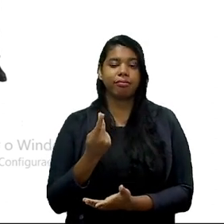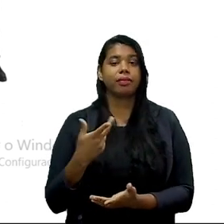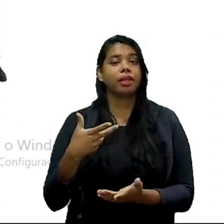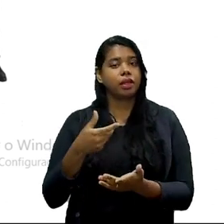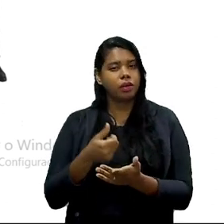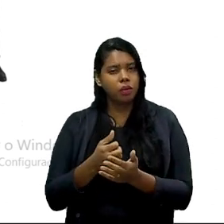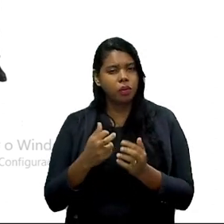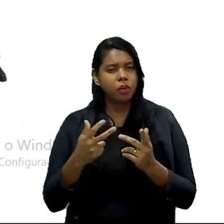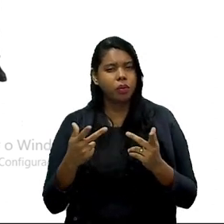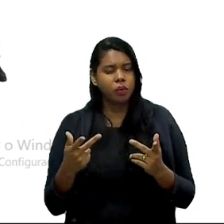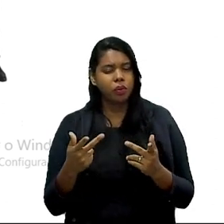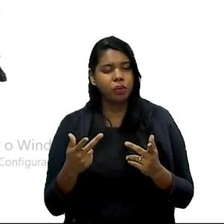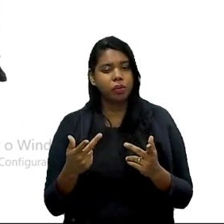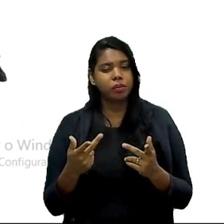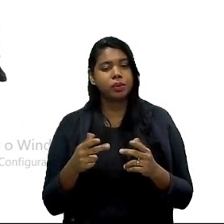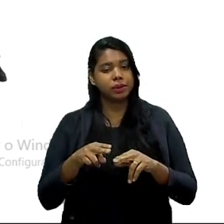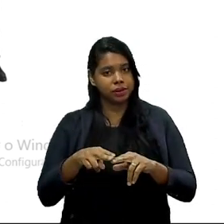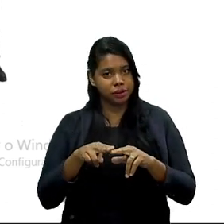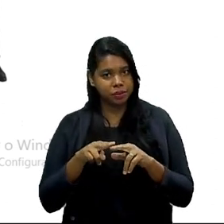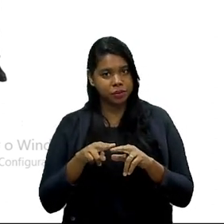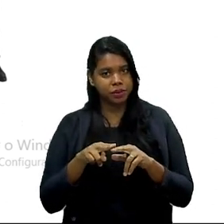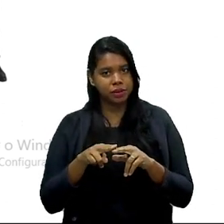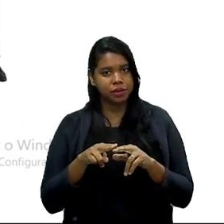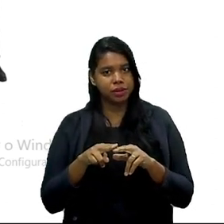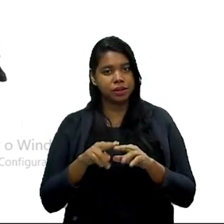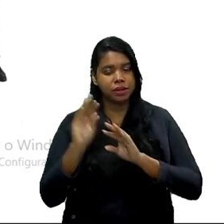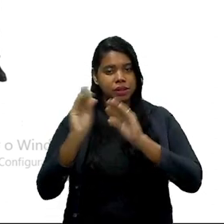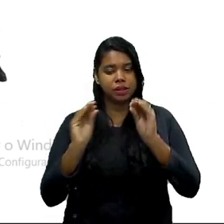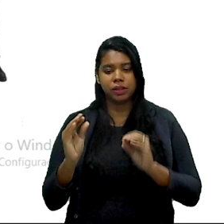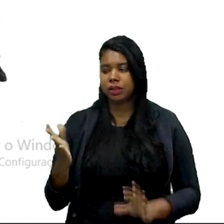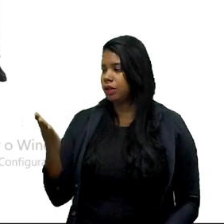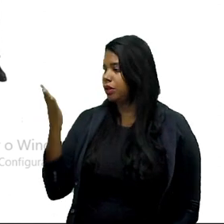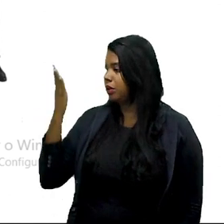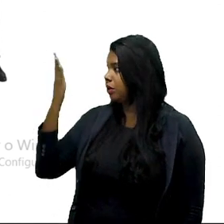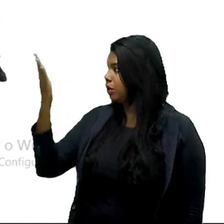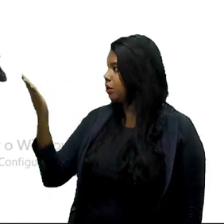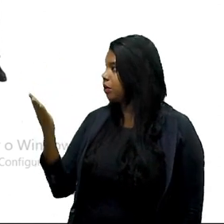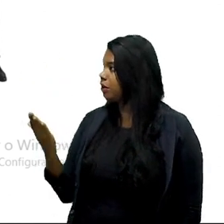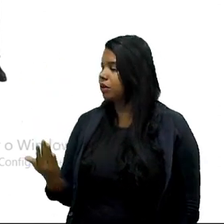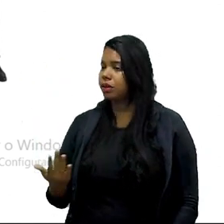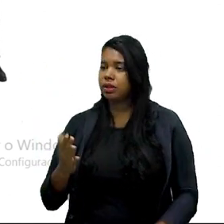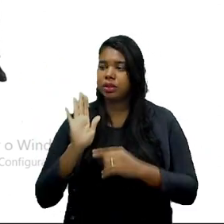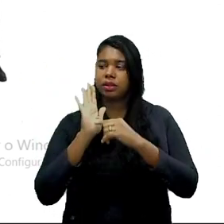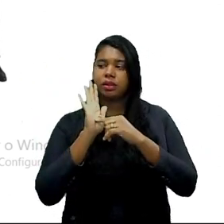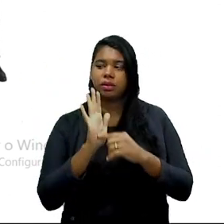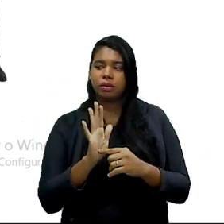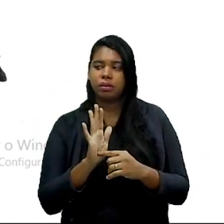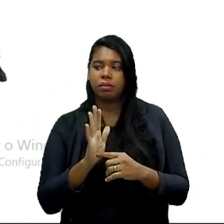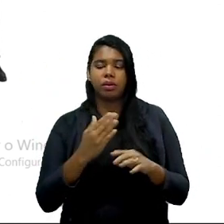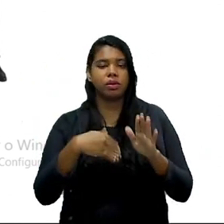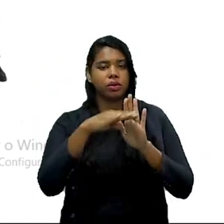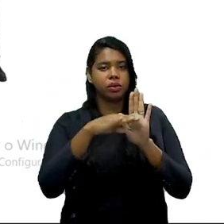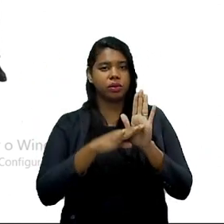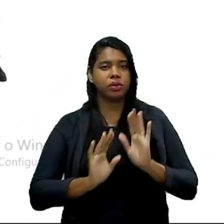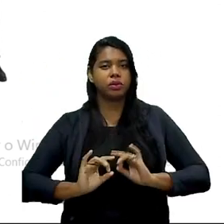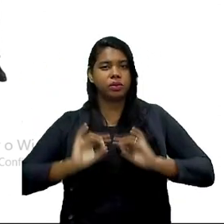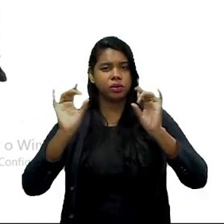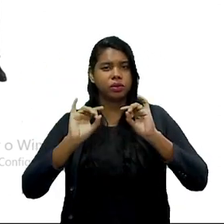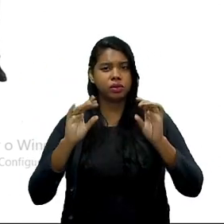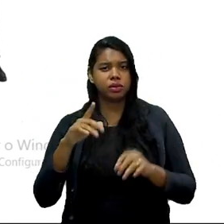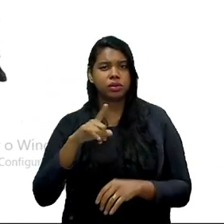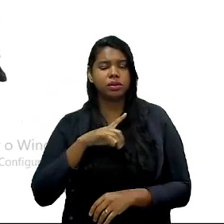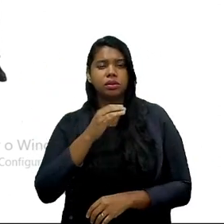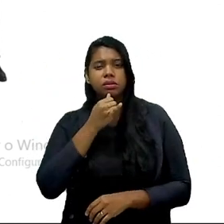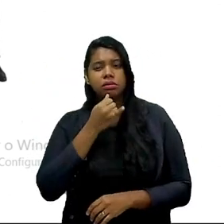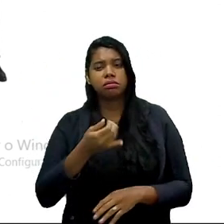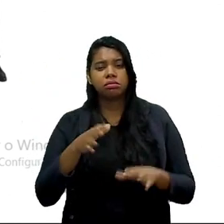nesse caso aí, é por isso que essa fórmula aí mostra que, para que eu possa chegar ao custo da mercadoria vendida, eu tenho que ter